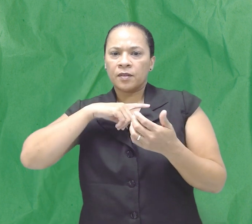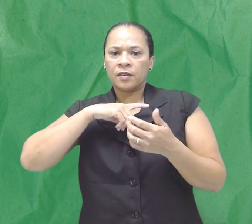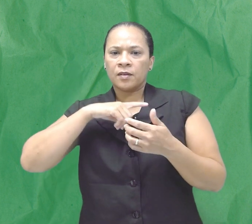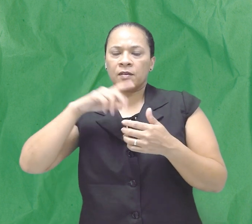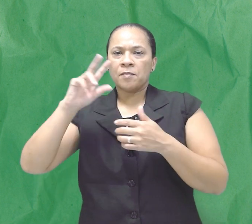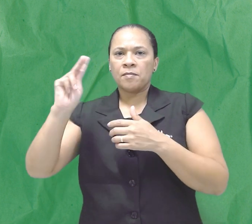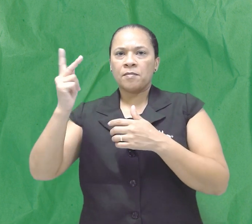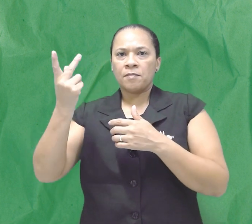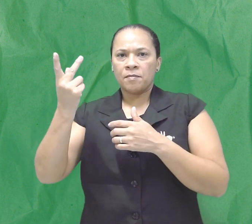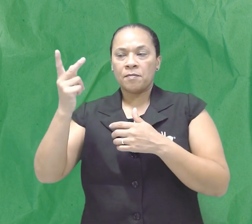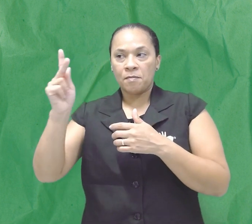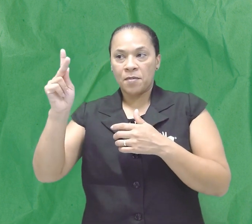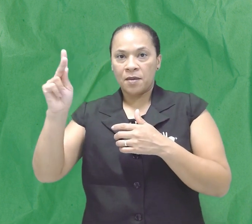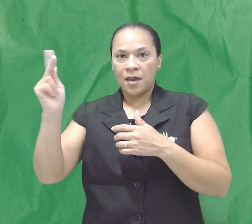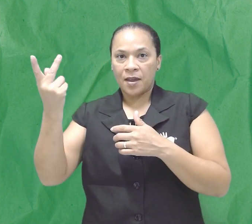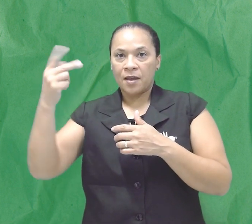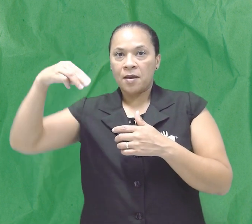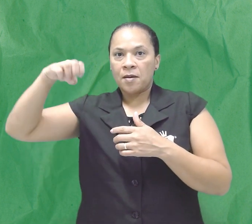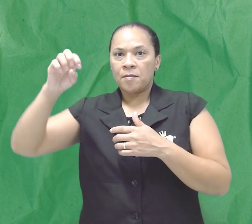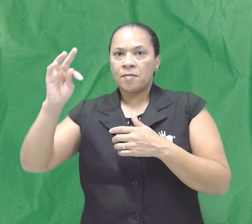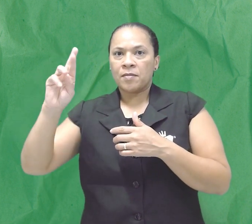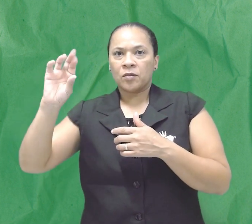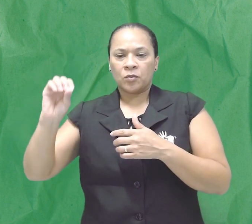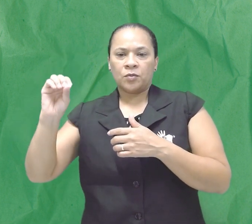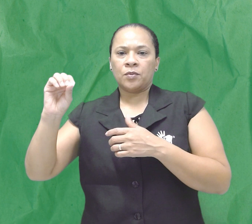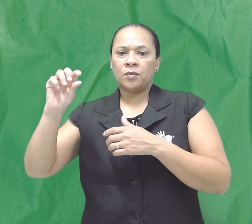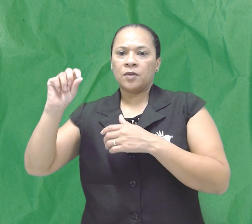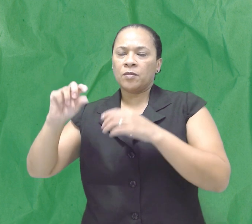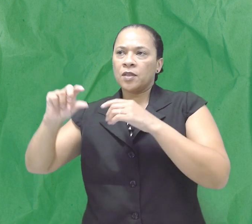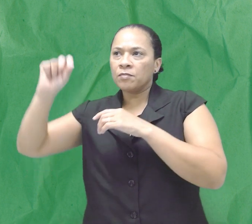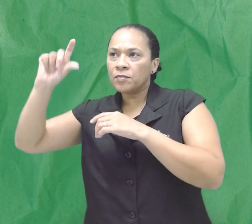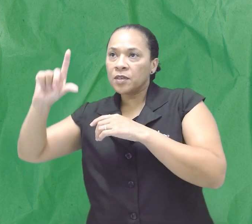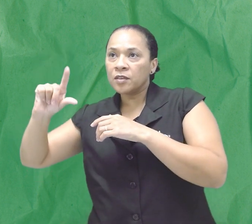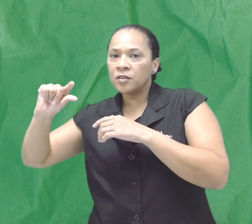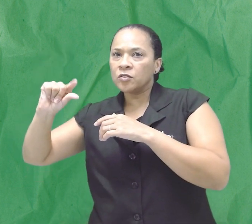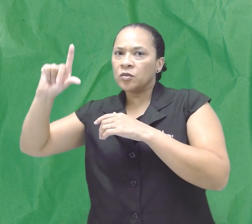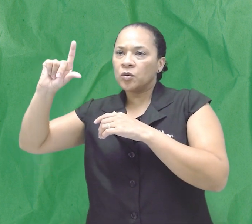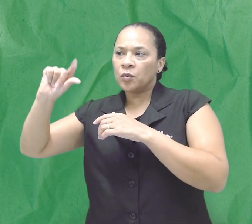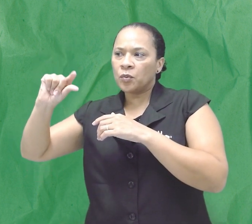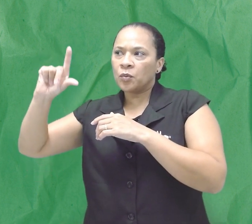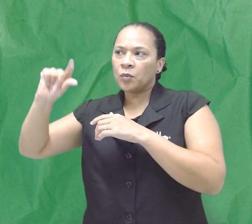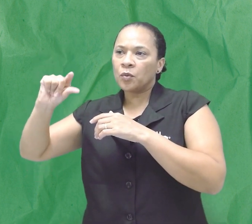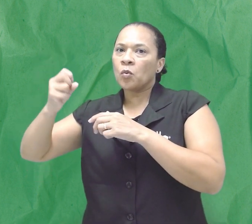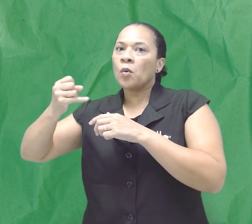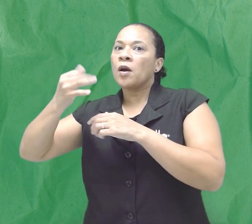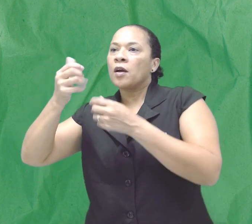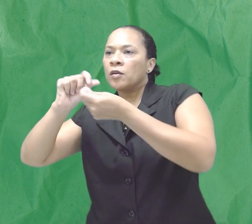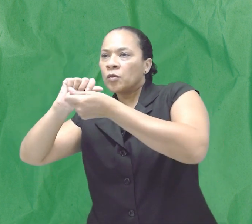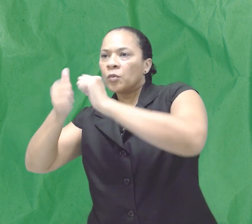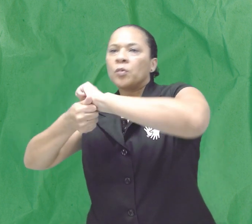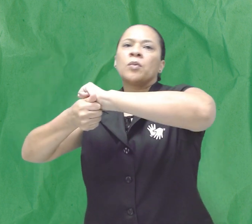onde eu tenho um eletrodo e um circuito potenciômetro, né, um circuito eletrônico que ele faz essa